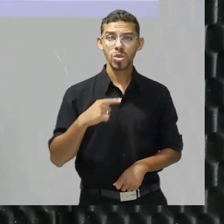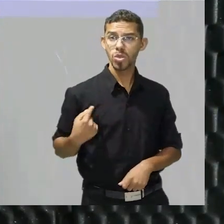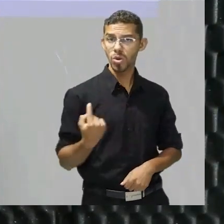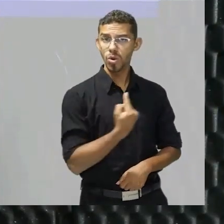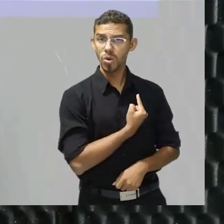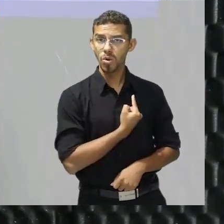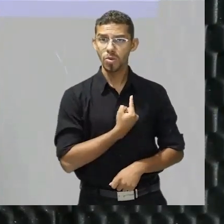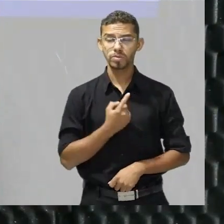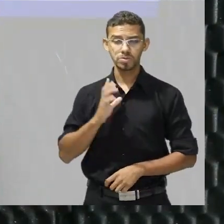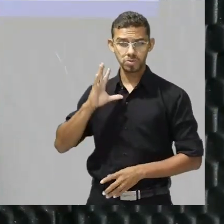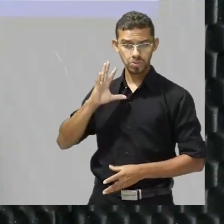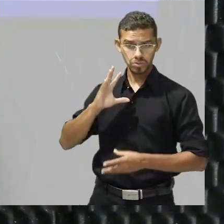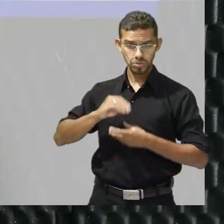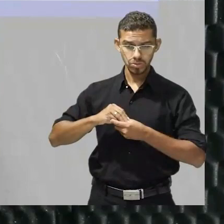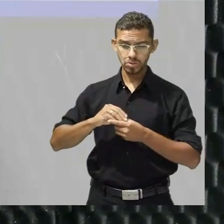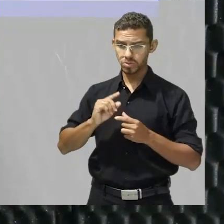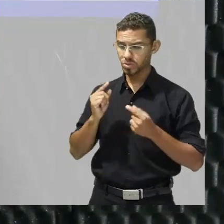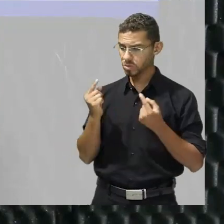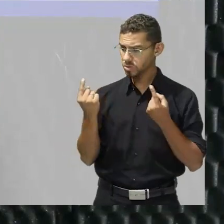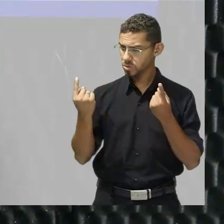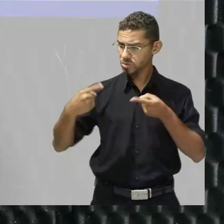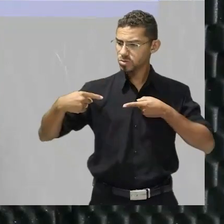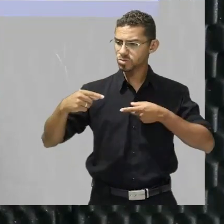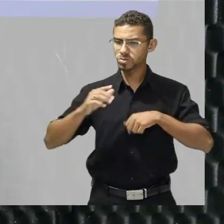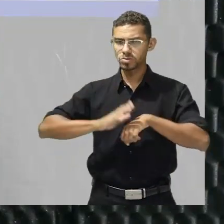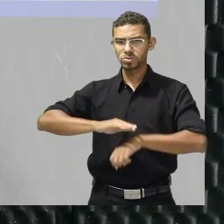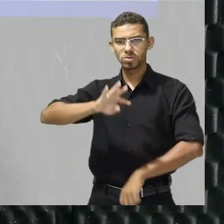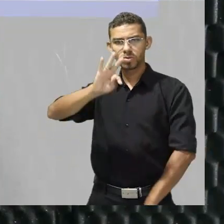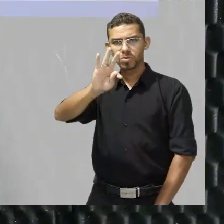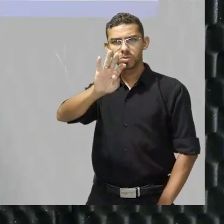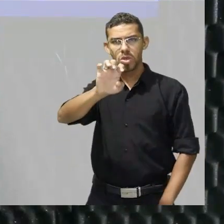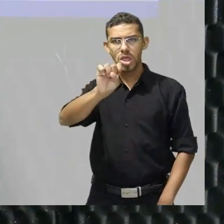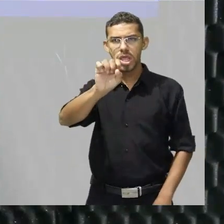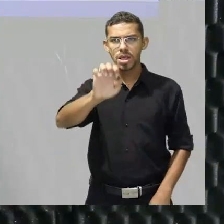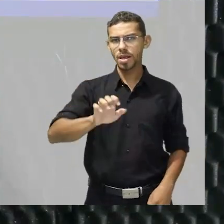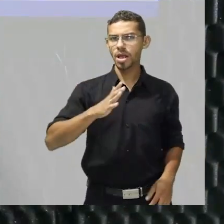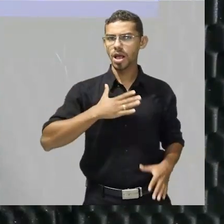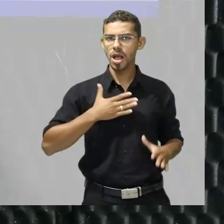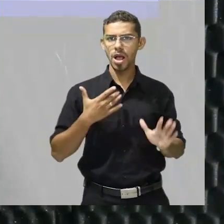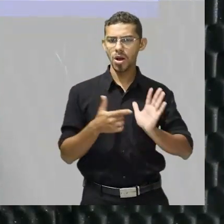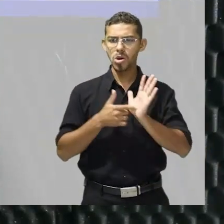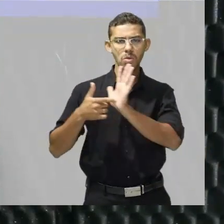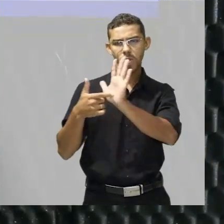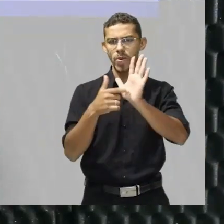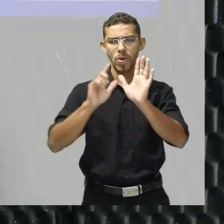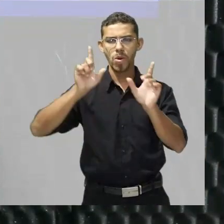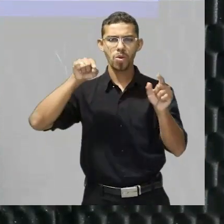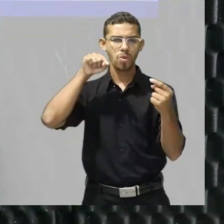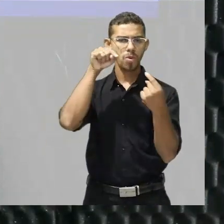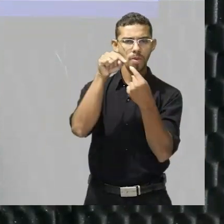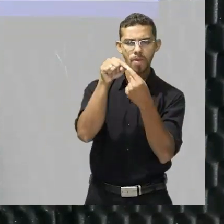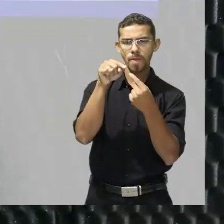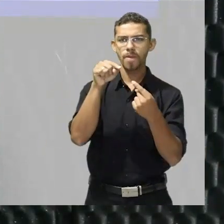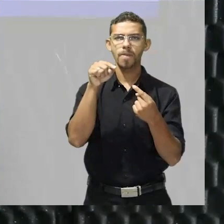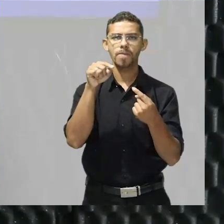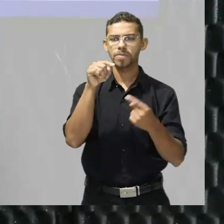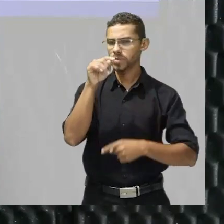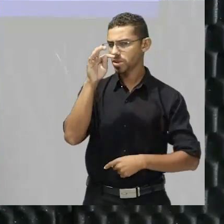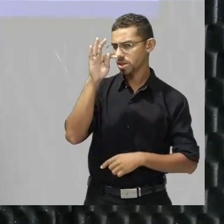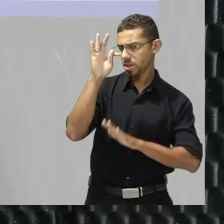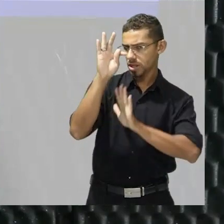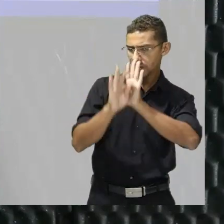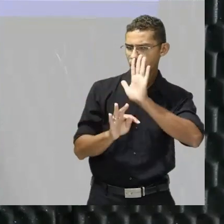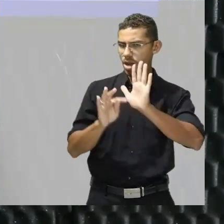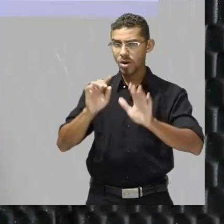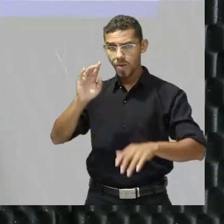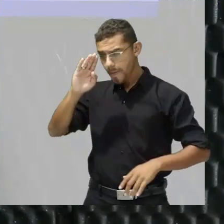a tese e toda a nossa argumentação é a hora da gente mostrar os objetivos do nosso texto é hora